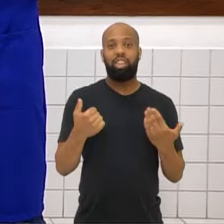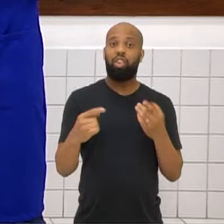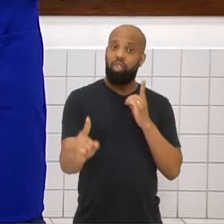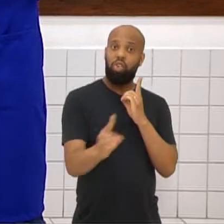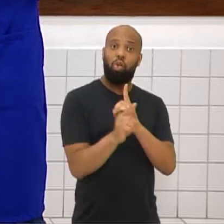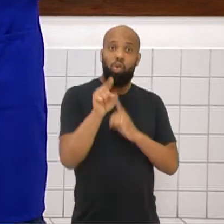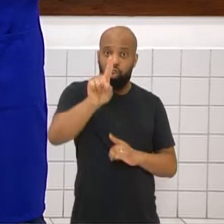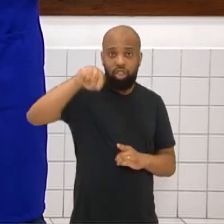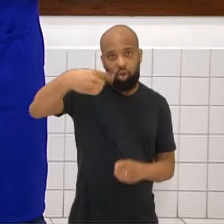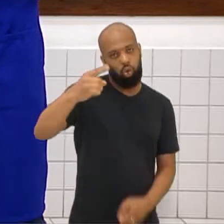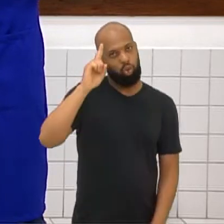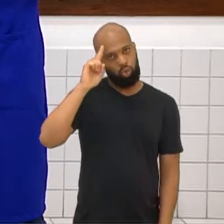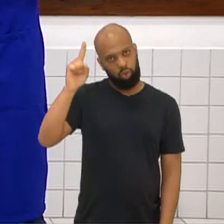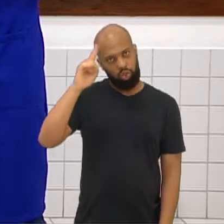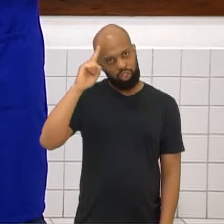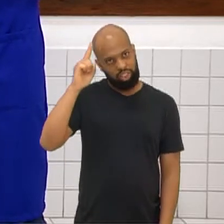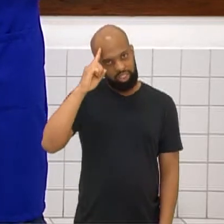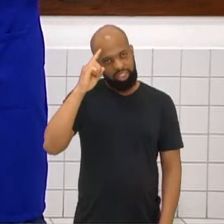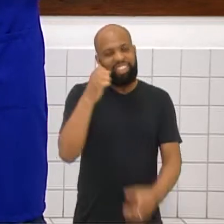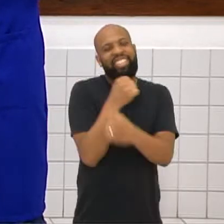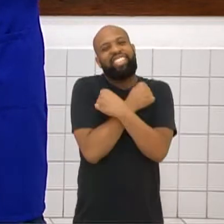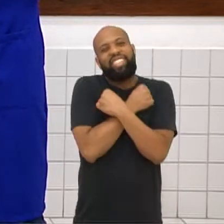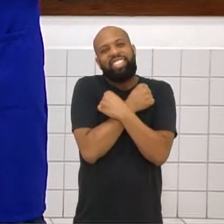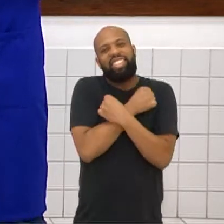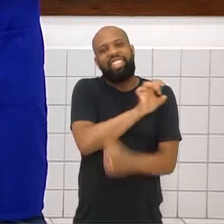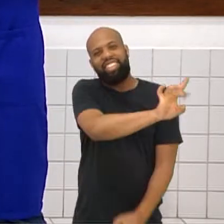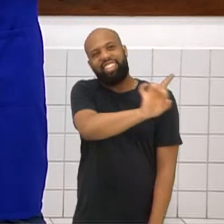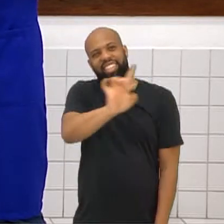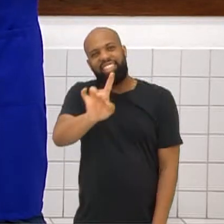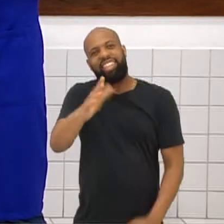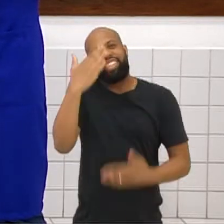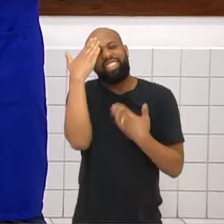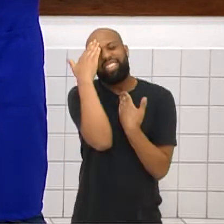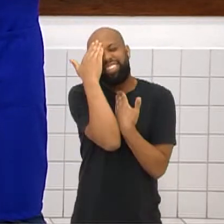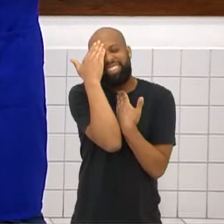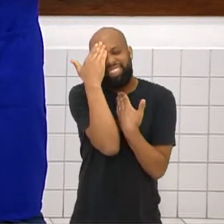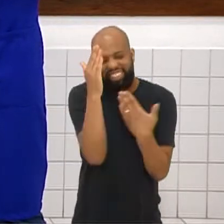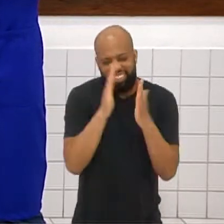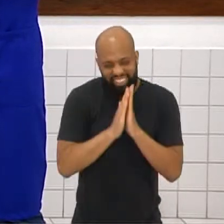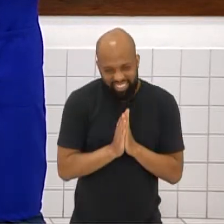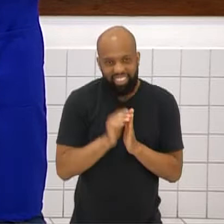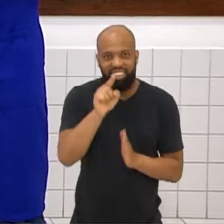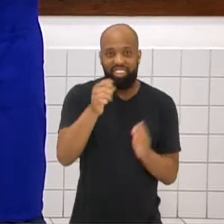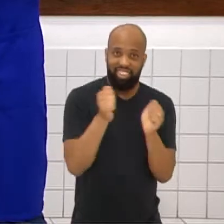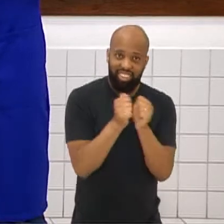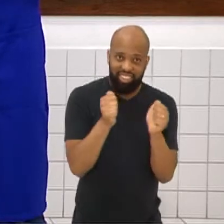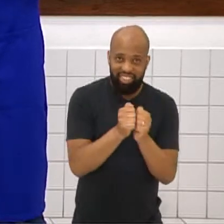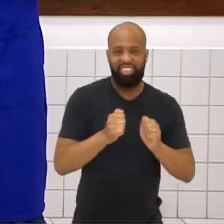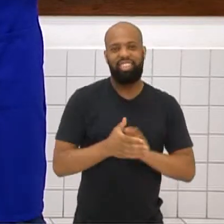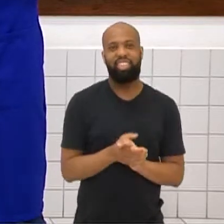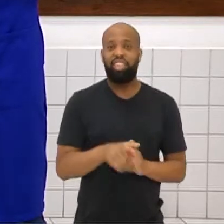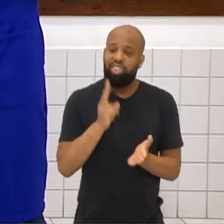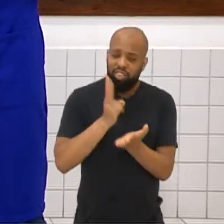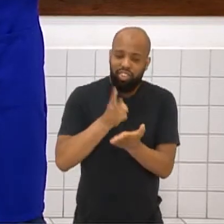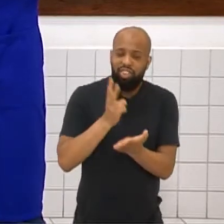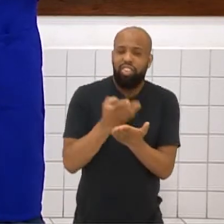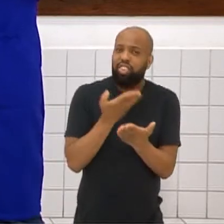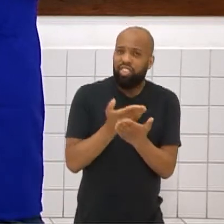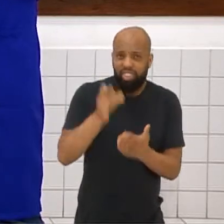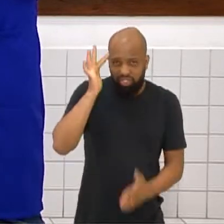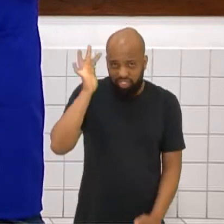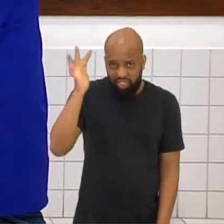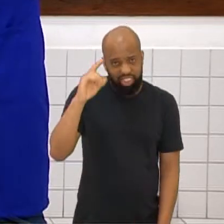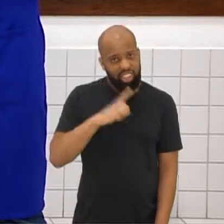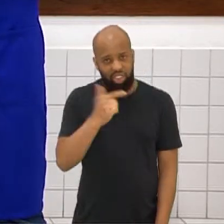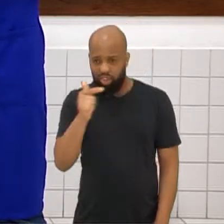vemos numa próxima oportunidade, galera. Meu forte abraço a cada um, gratidão pela presença e continue estudando filosofia, né? Tem